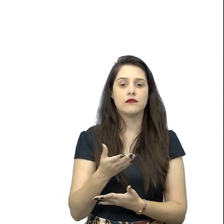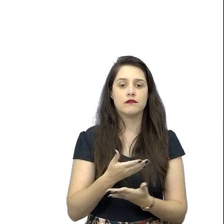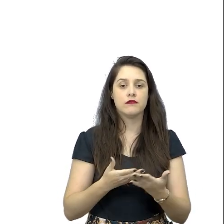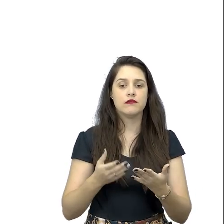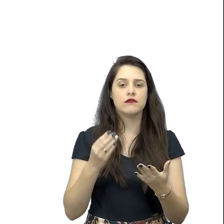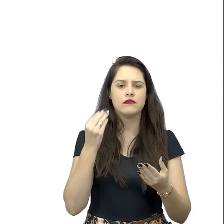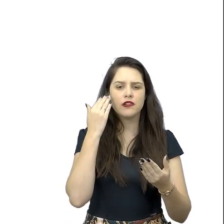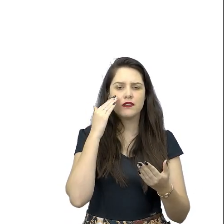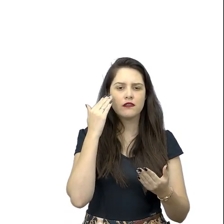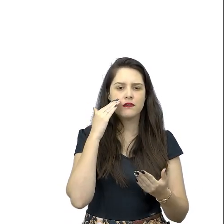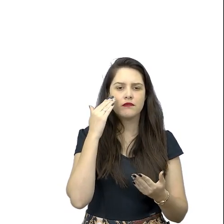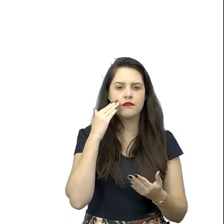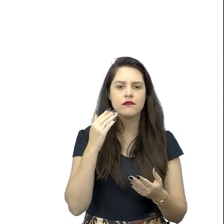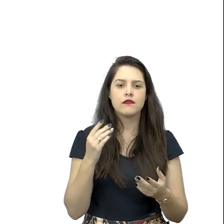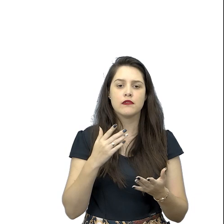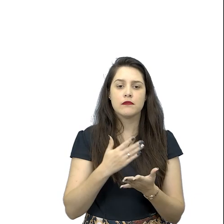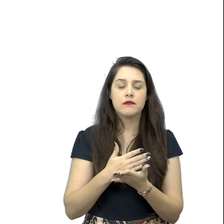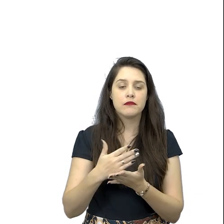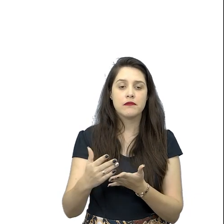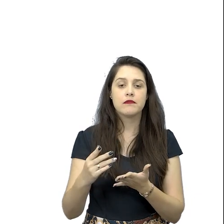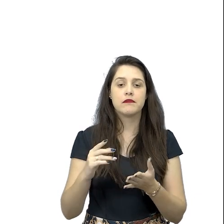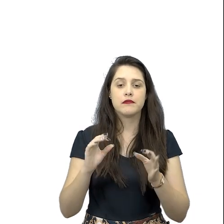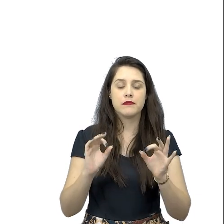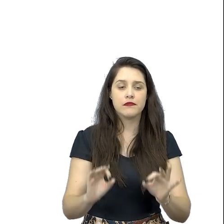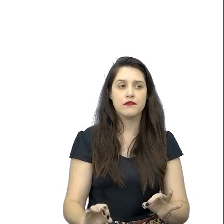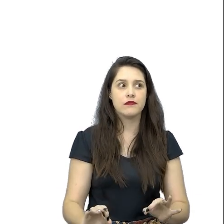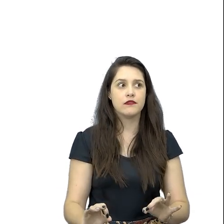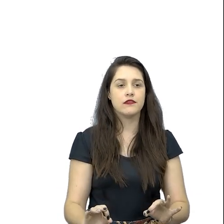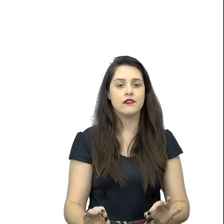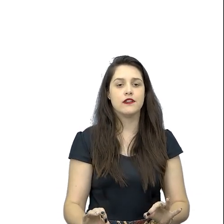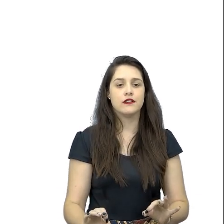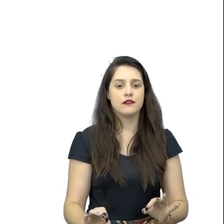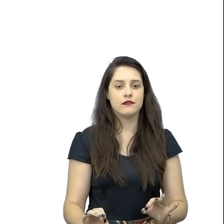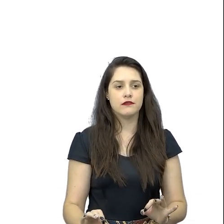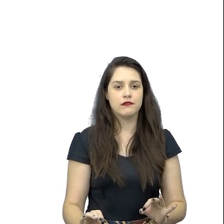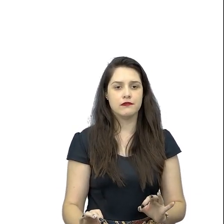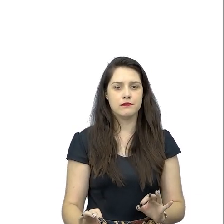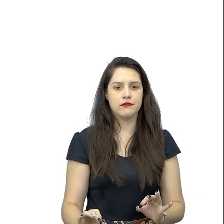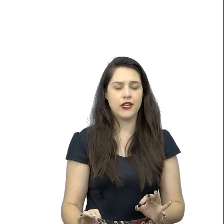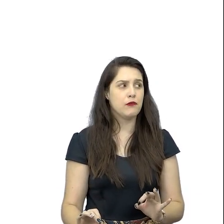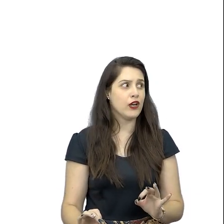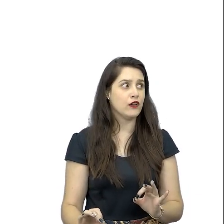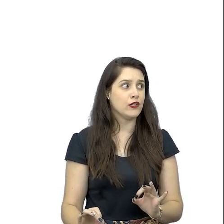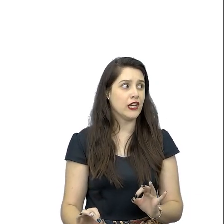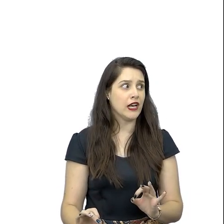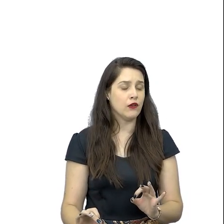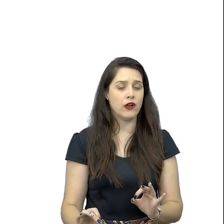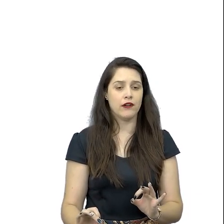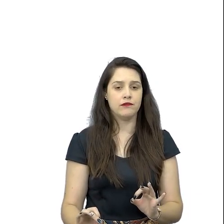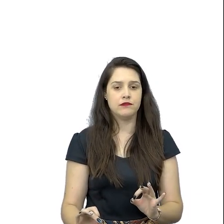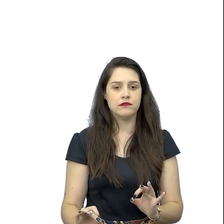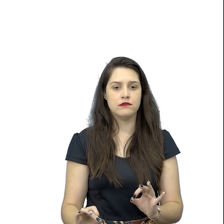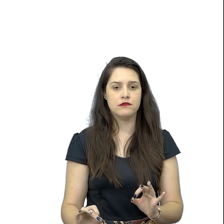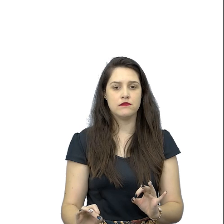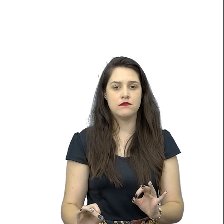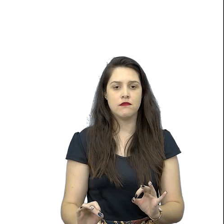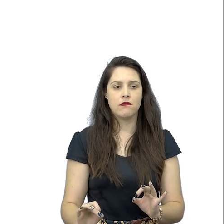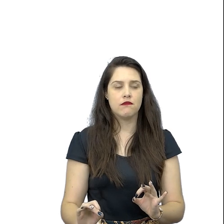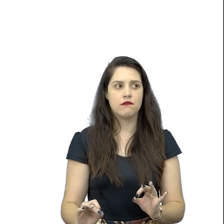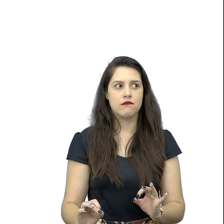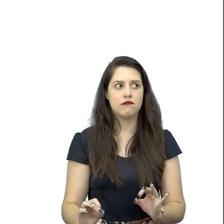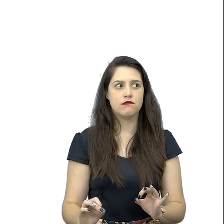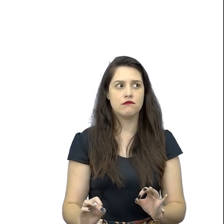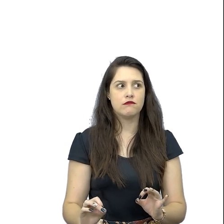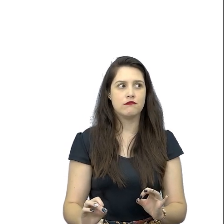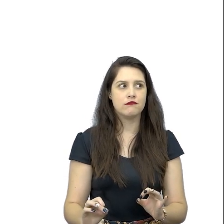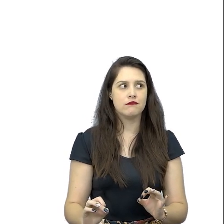vai permitindo, à medida que eles também vão se desenvolvendo, né, eu digo os estudantes, nesse sentido dessa